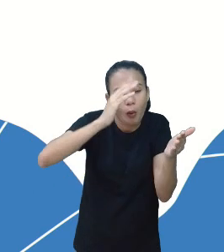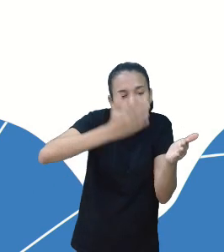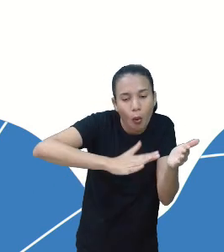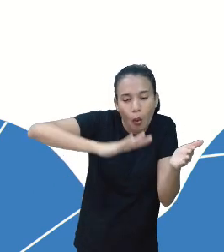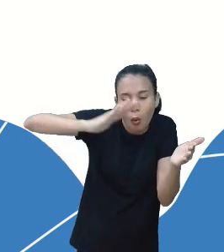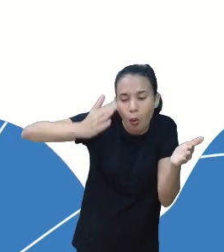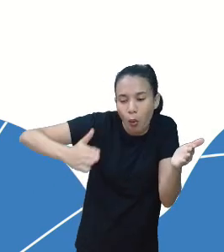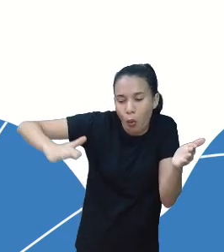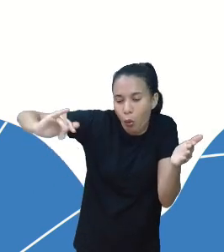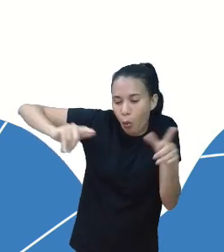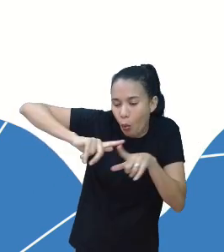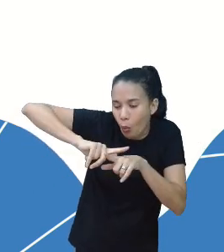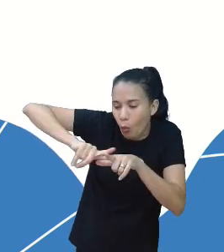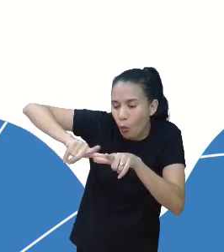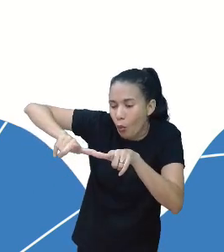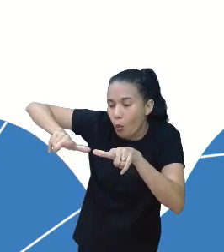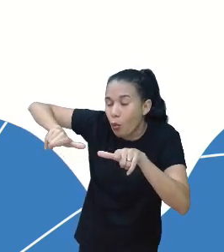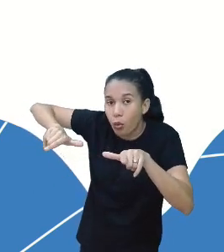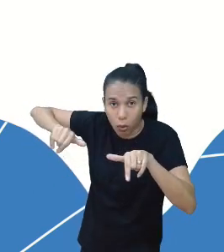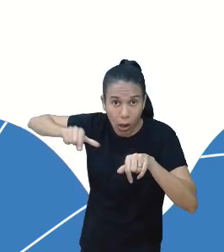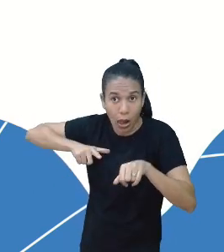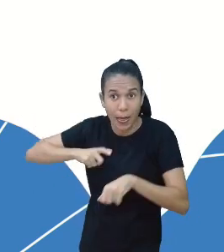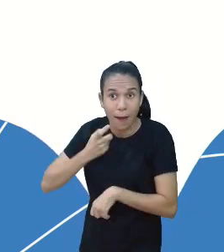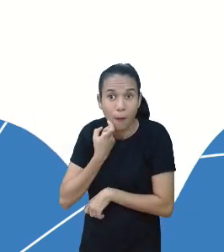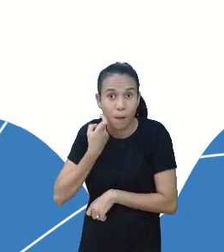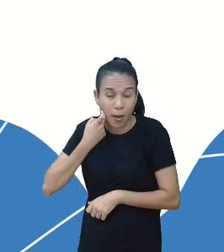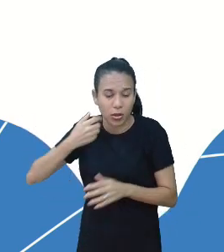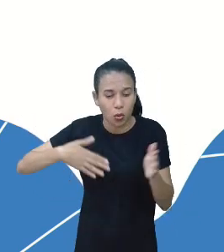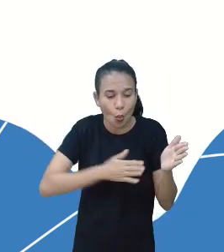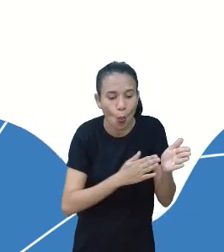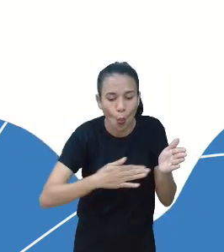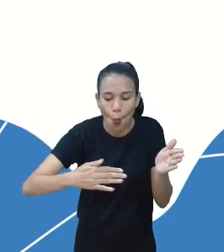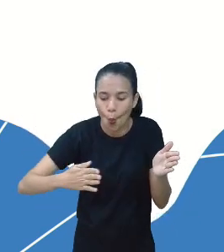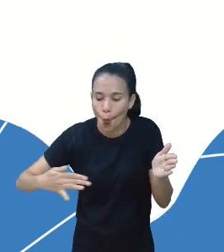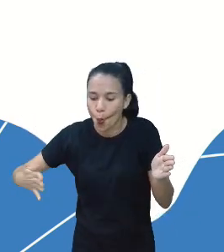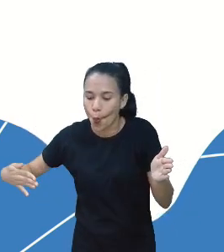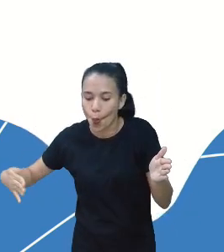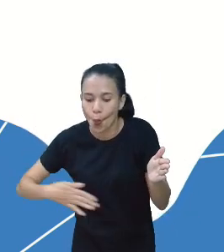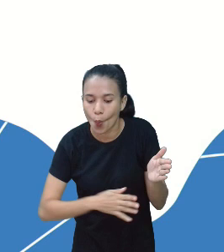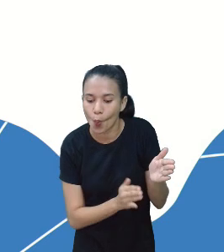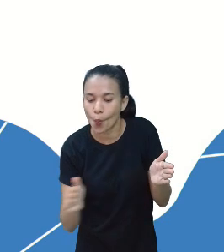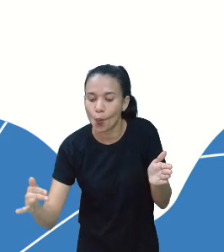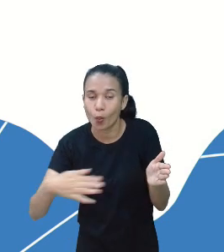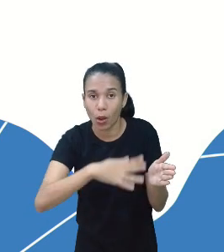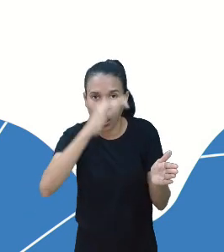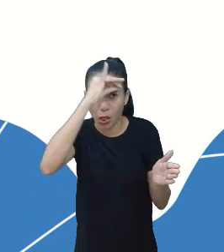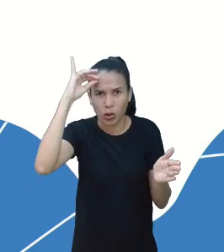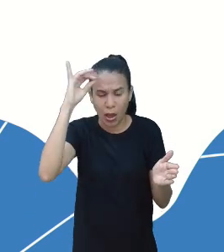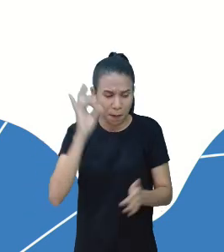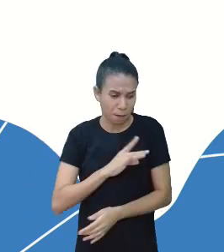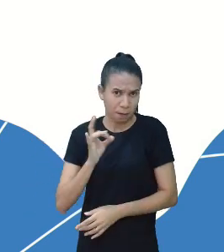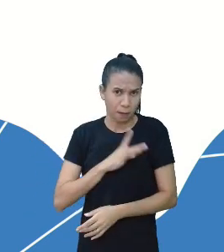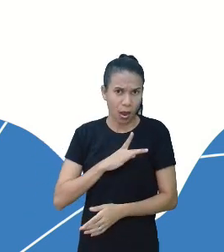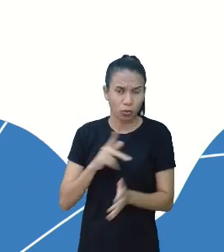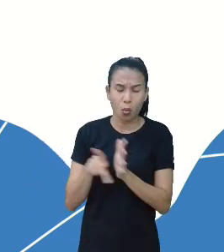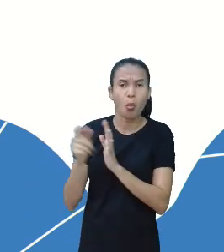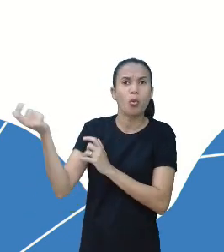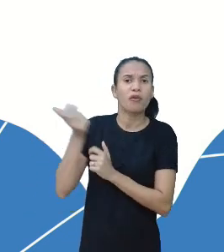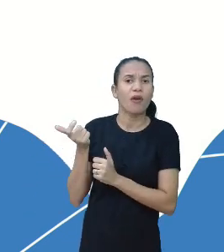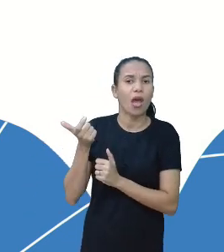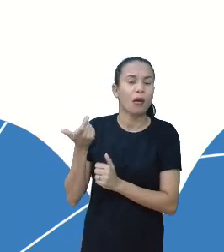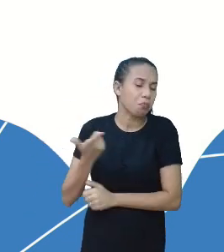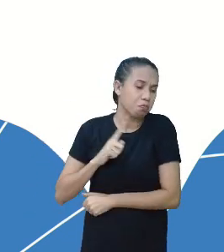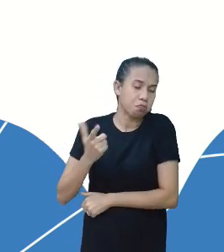lago cristalino, folga o peixe a nadar todo inocente. medo ou receio do porvir